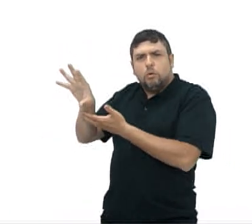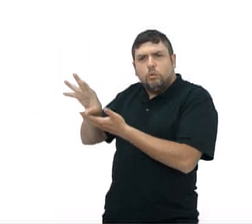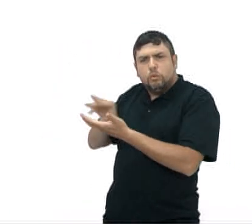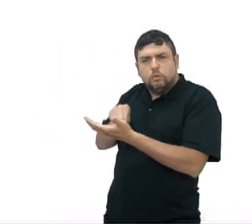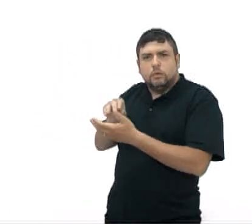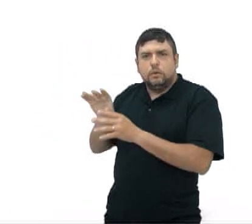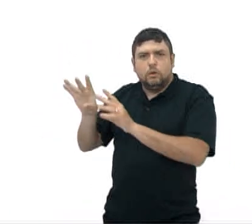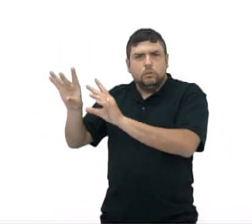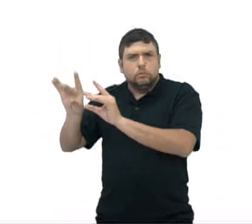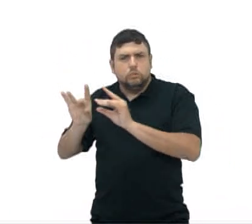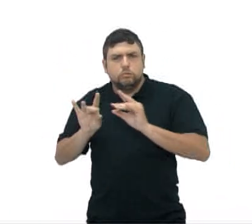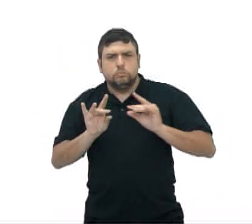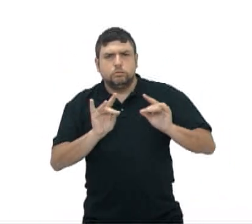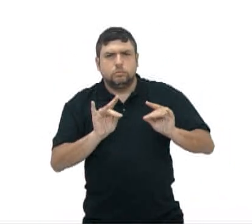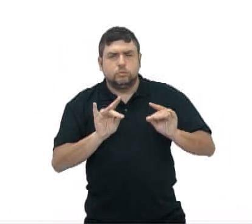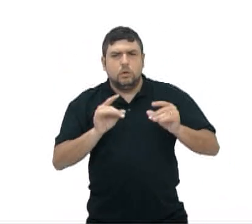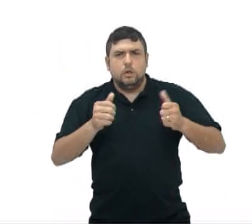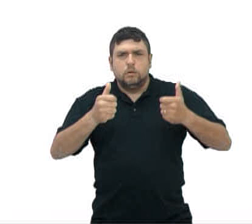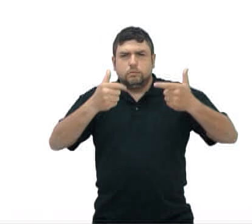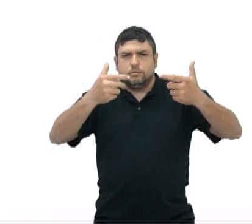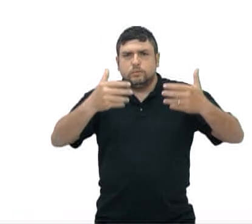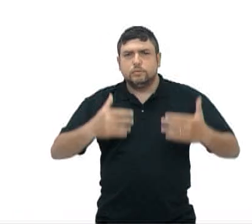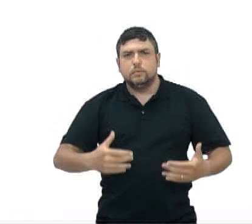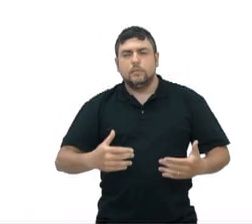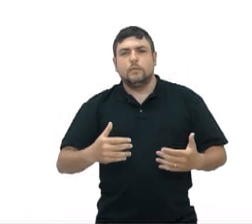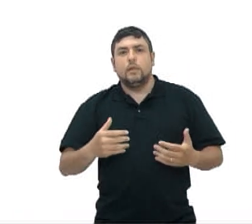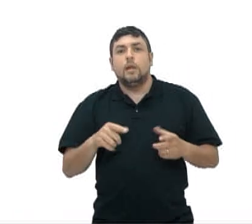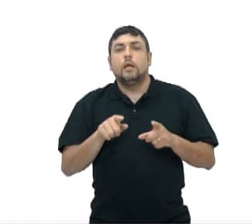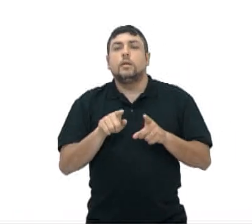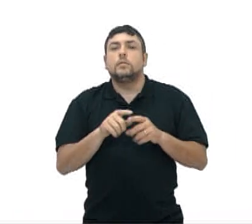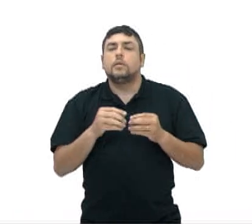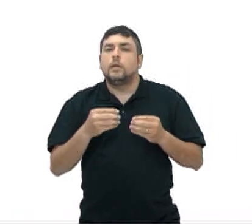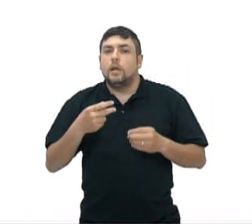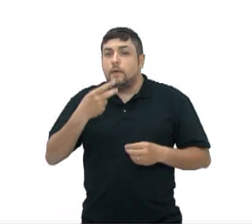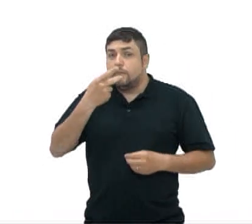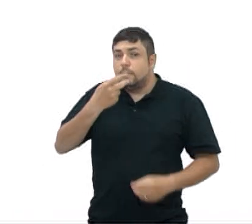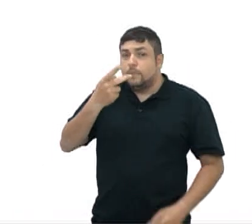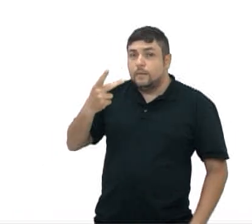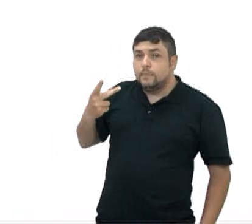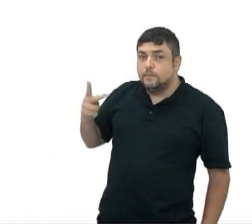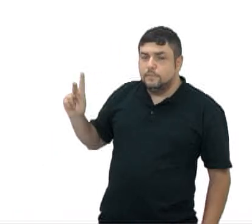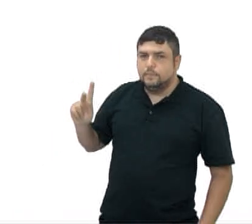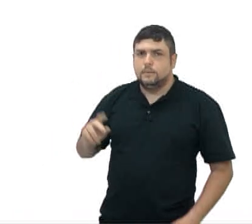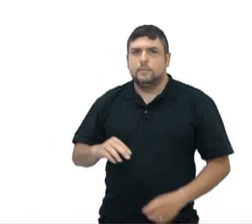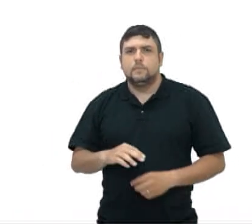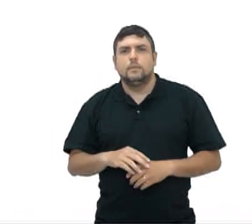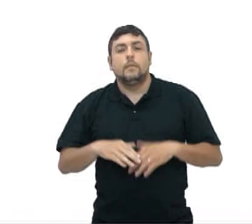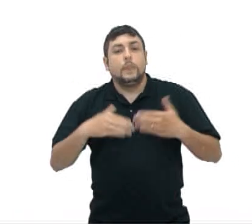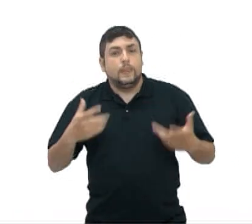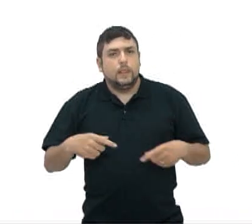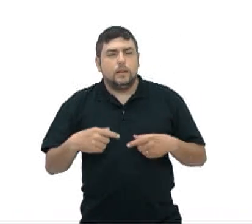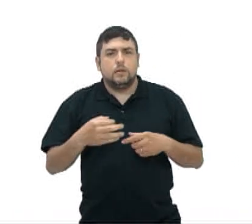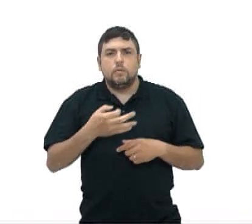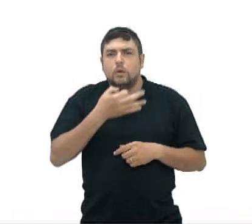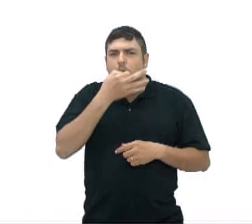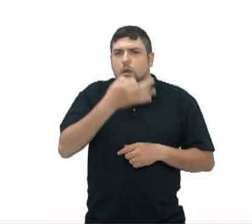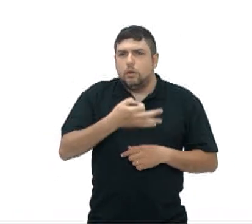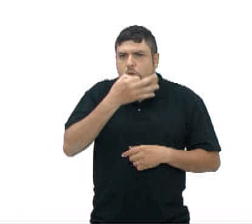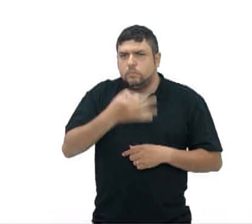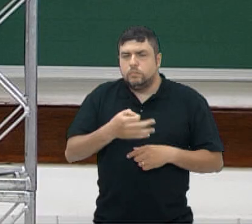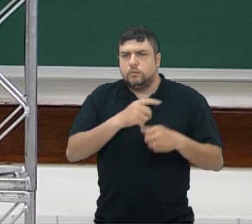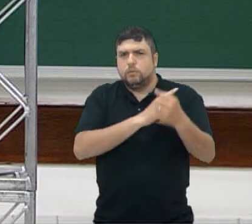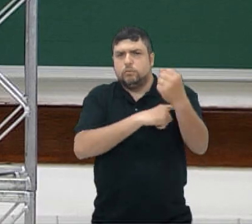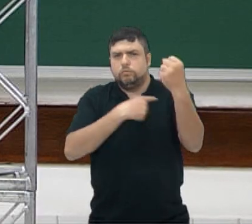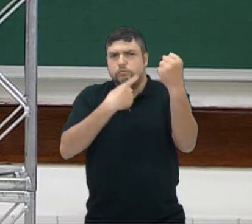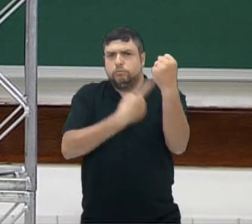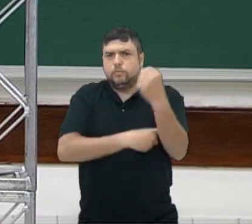arte, ela cita o livro e ela ainda coloca ali diretamente a fala dele. Então, o argumento de autoridade, nesse caso, é o